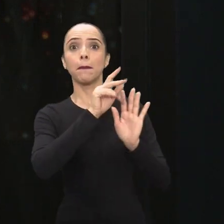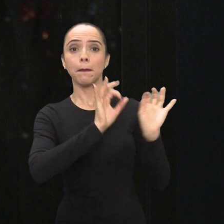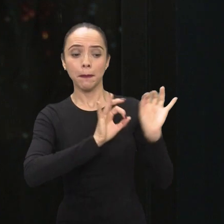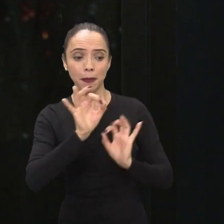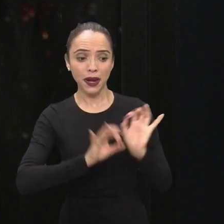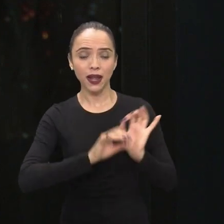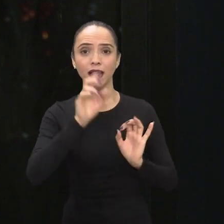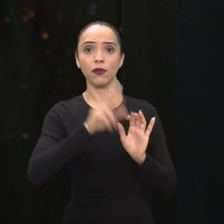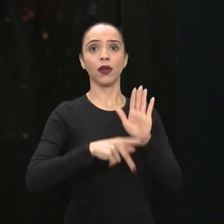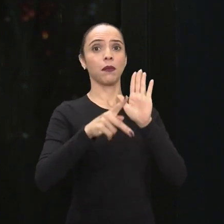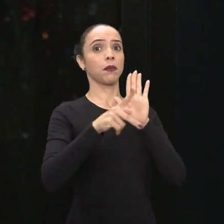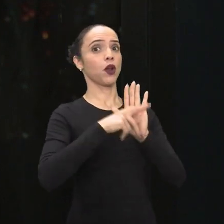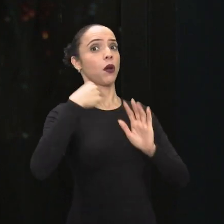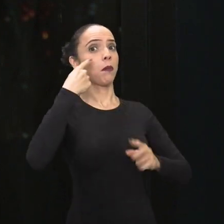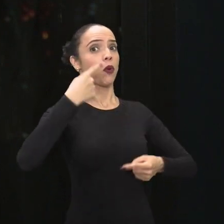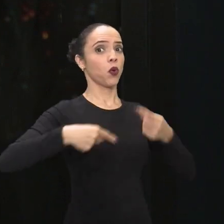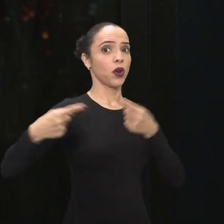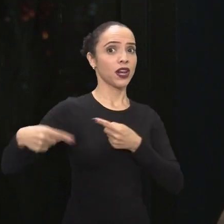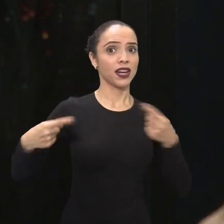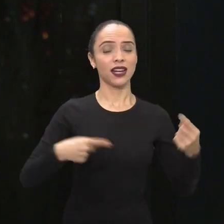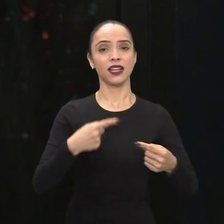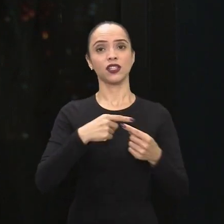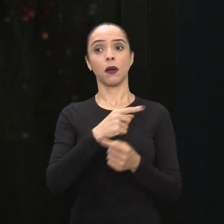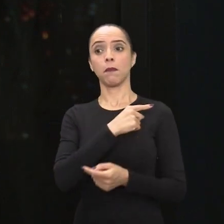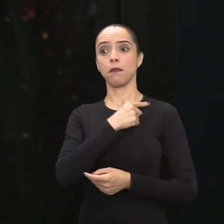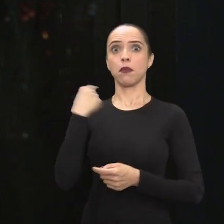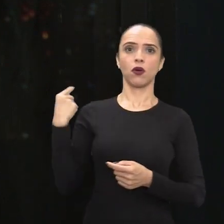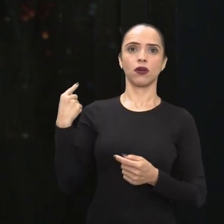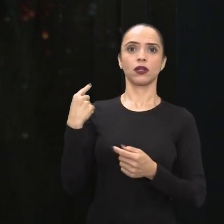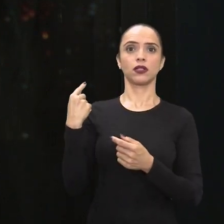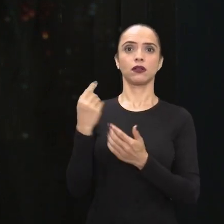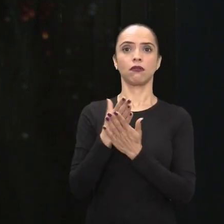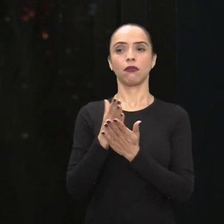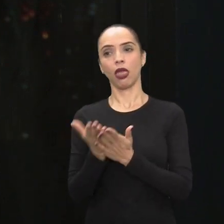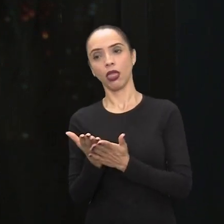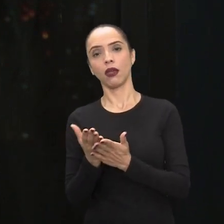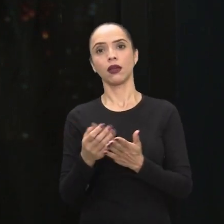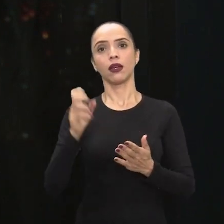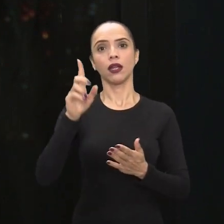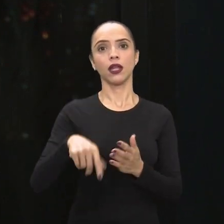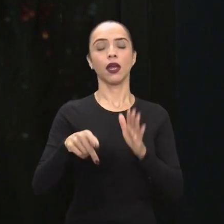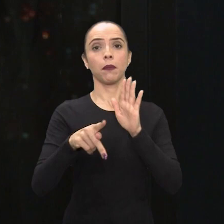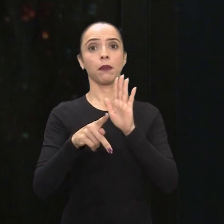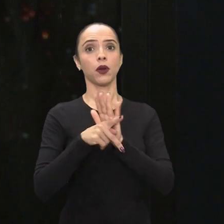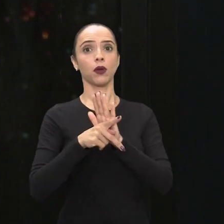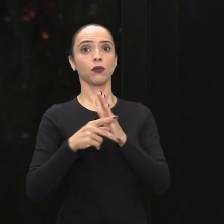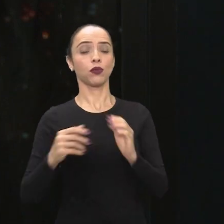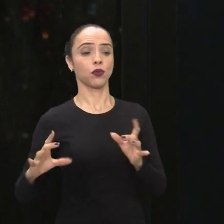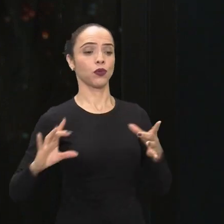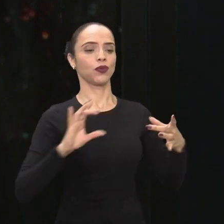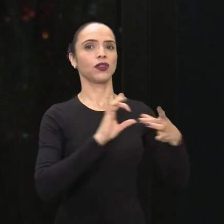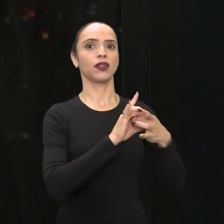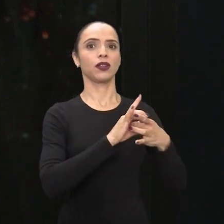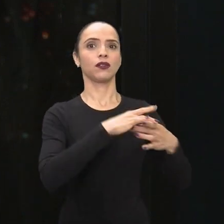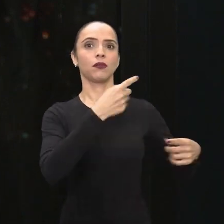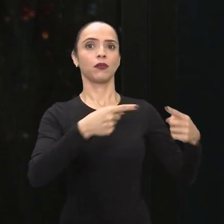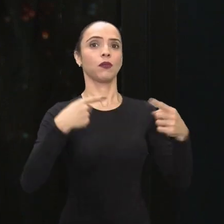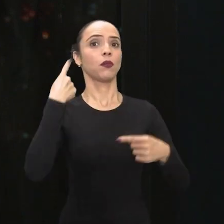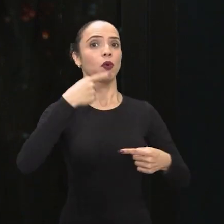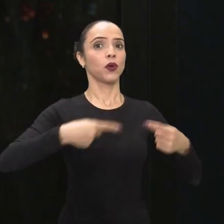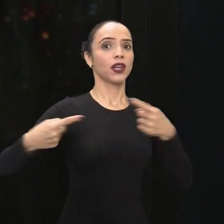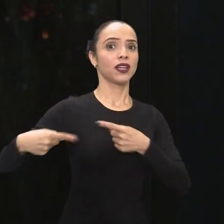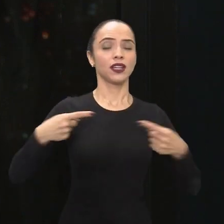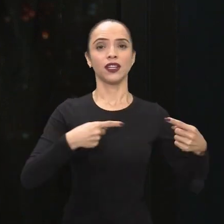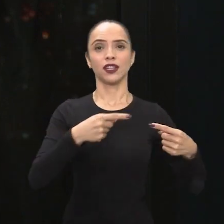Então como fazer um plano da política da Morte política pública e esse sem sombra de dúvida não é o caminho em três